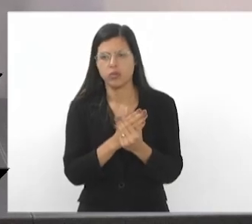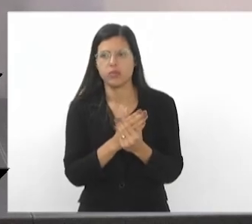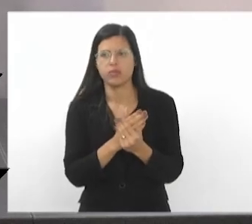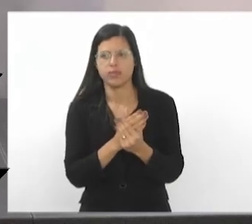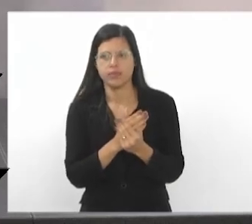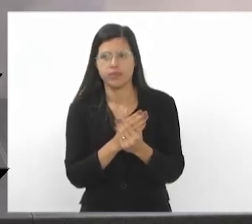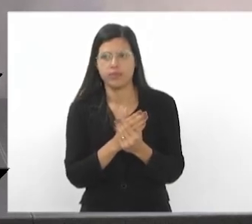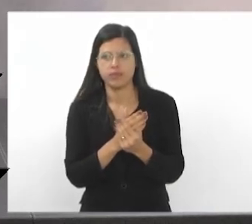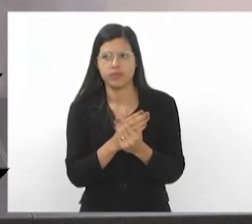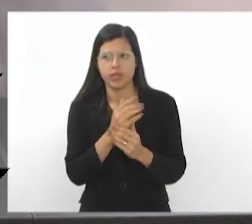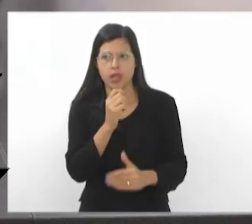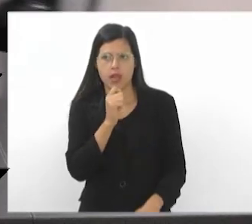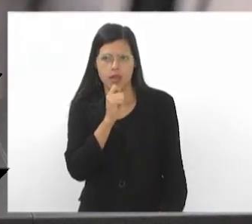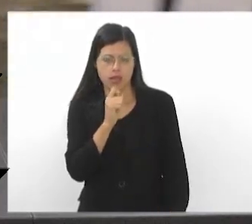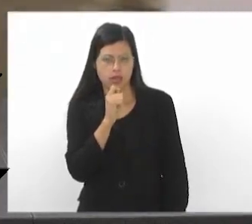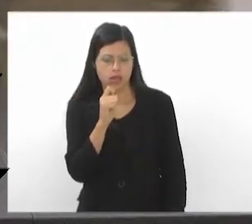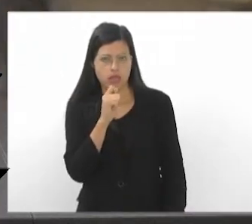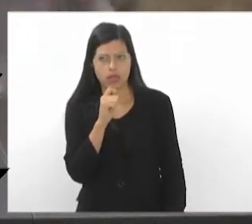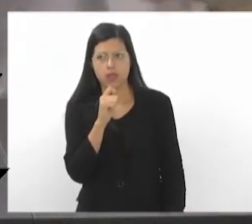que ainda aguardam,